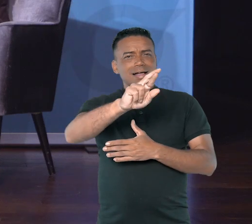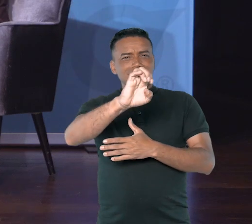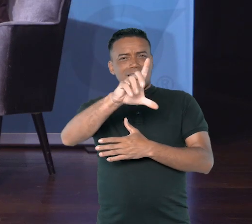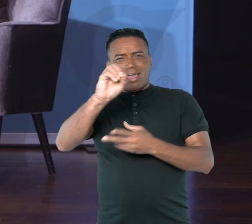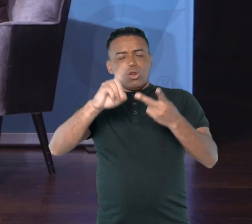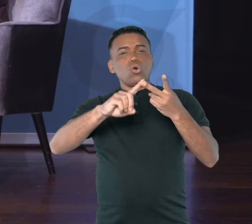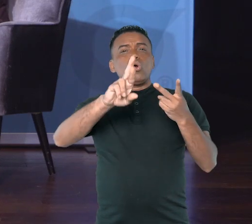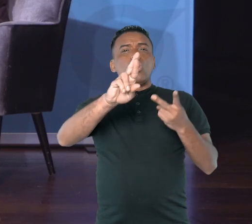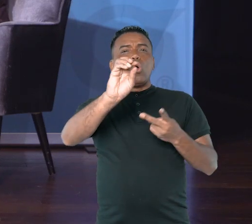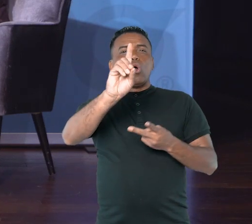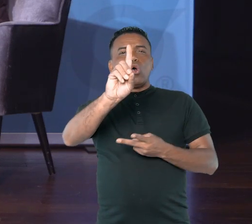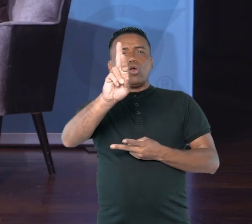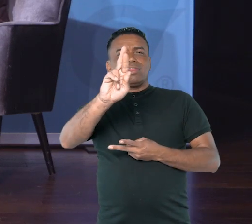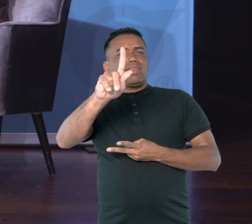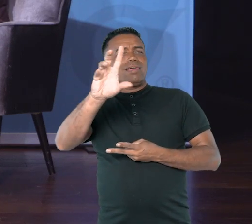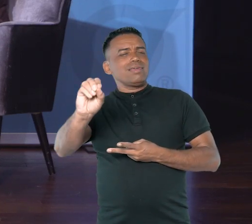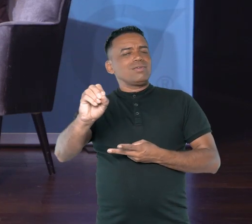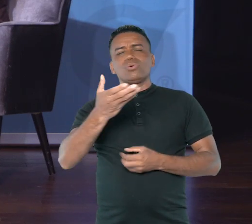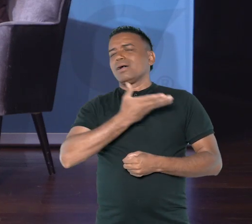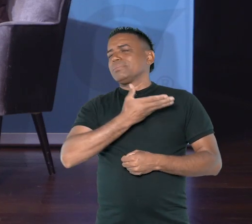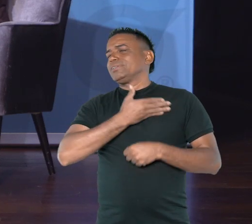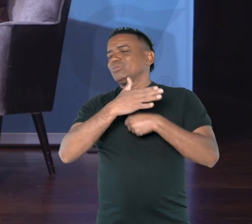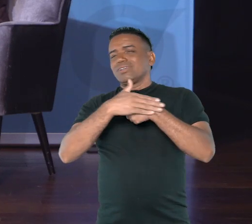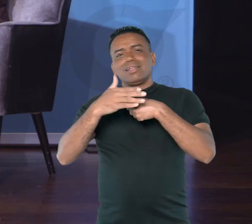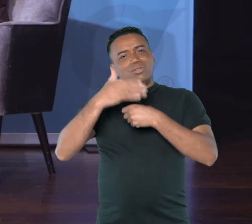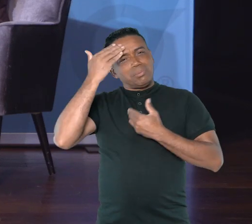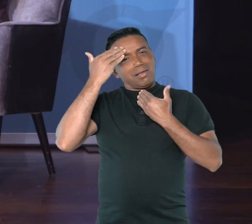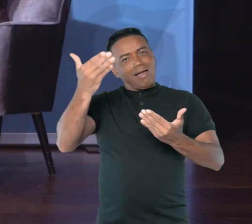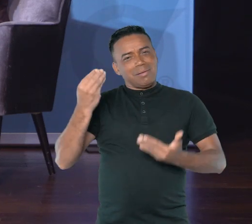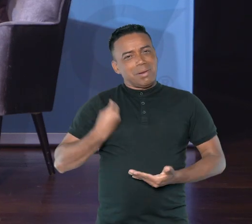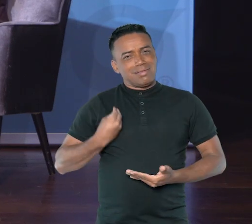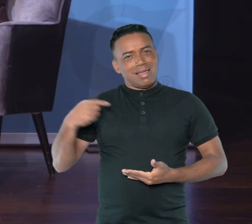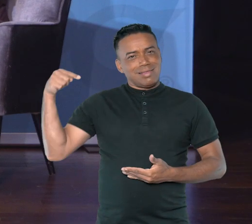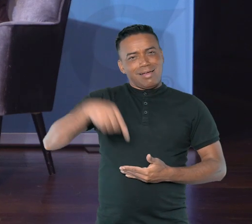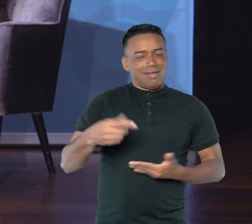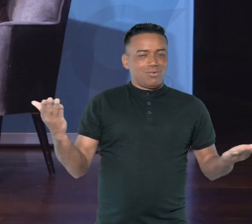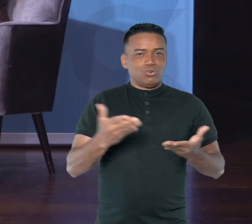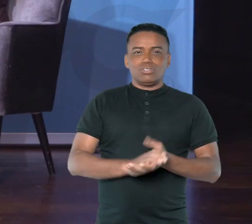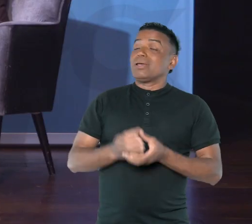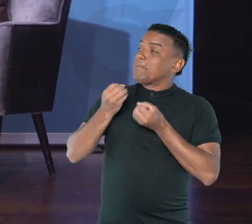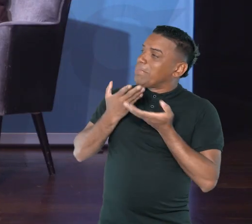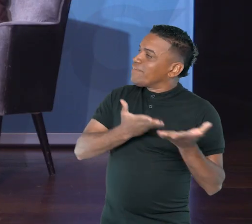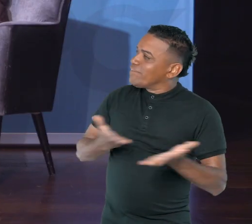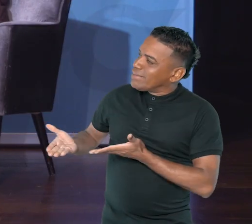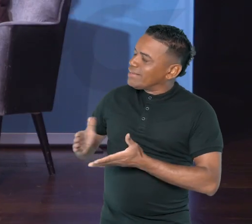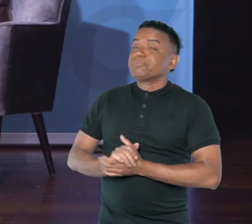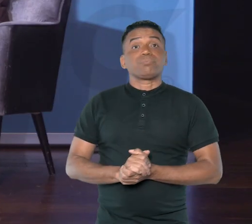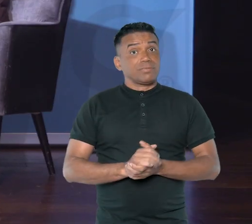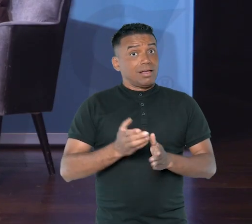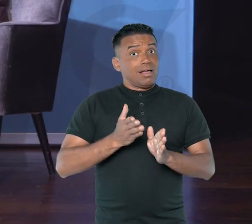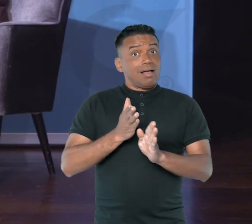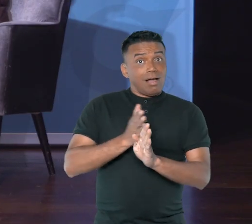Rodrigo Leste, amigos queridos. Obrigada pela presença. Bem-vinda, Dani. Antes da gente entrar